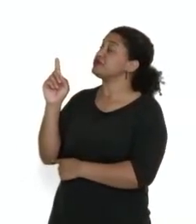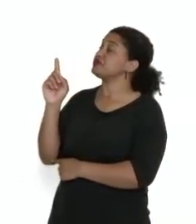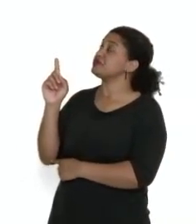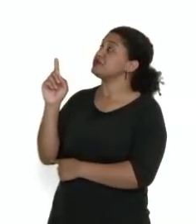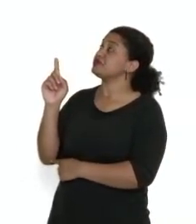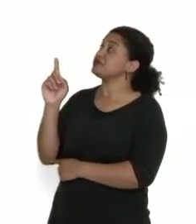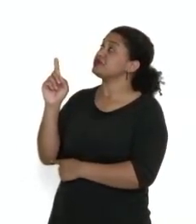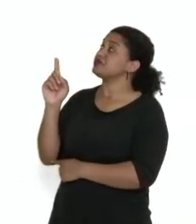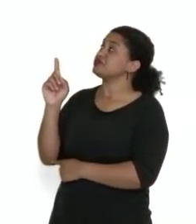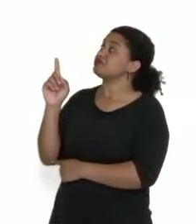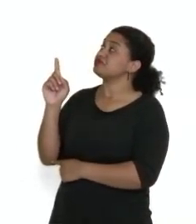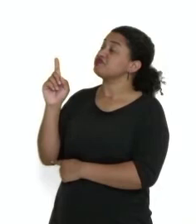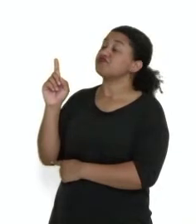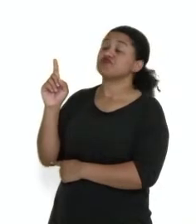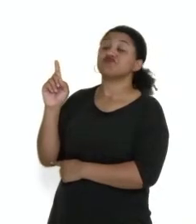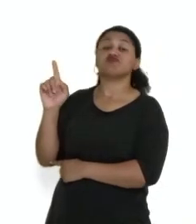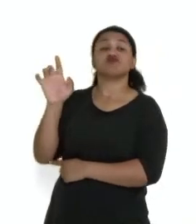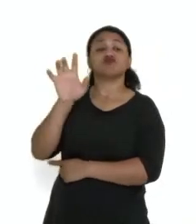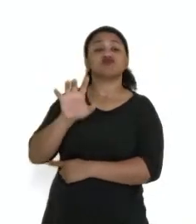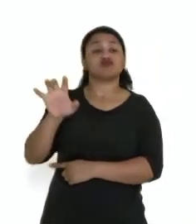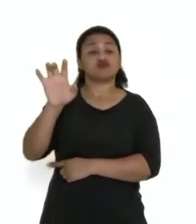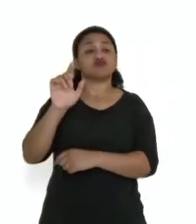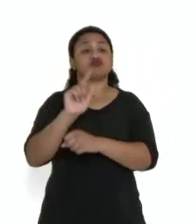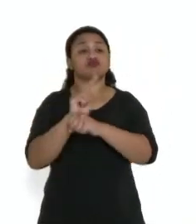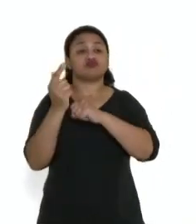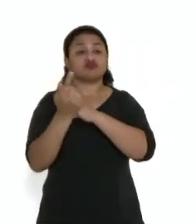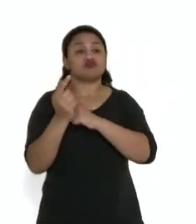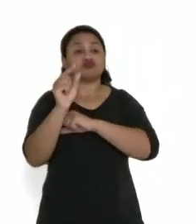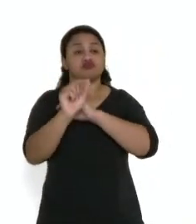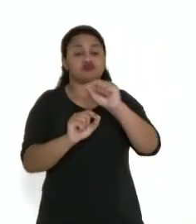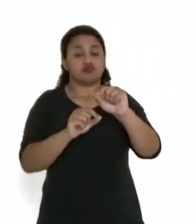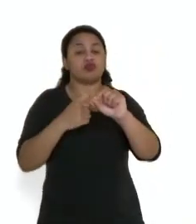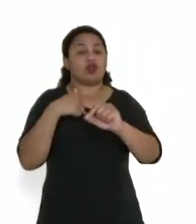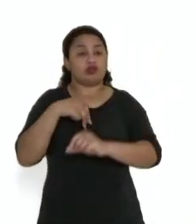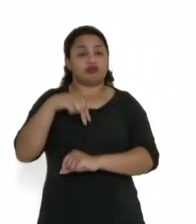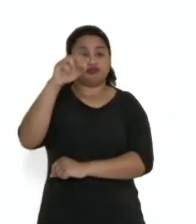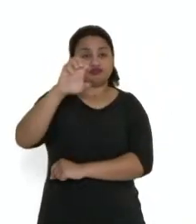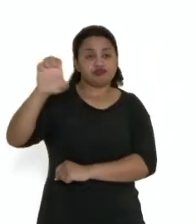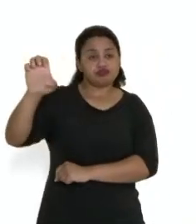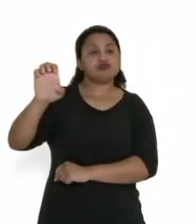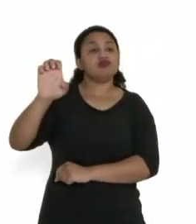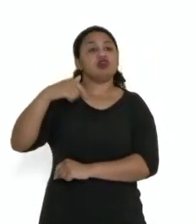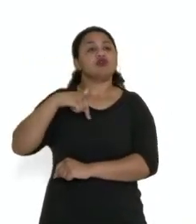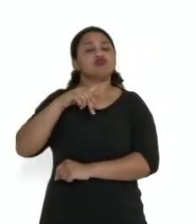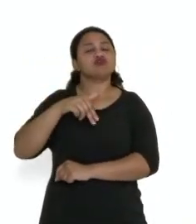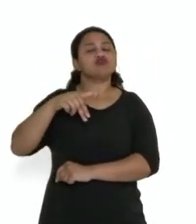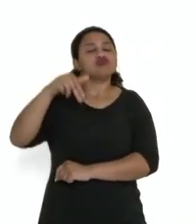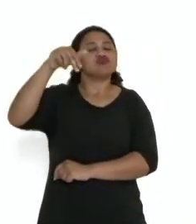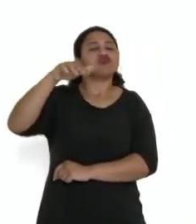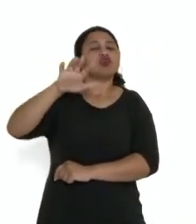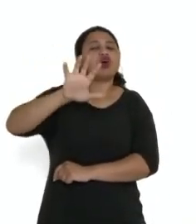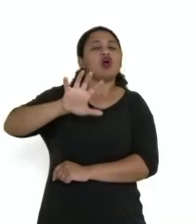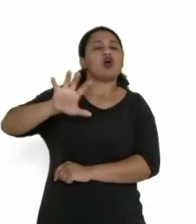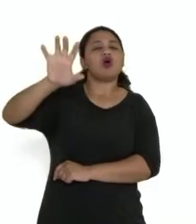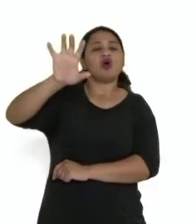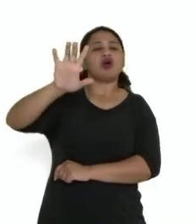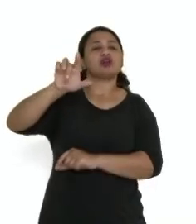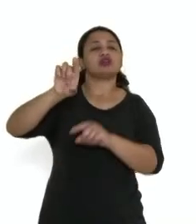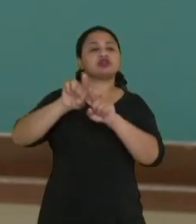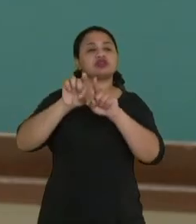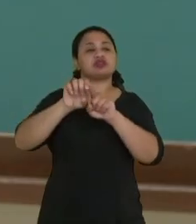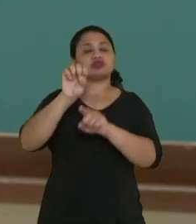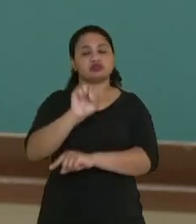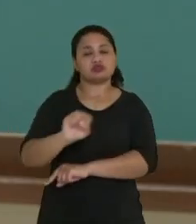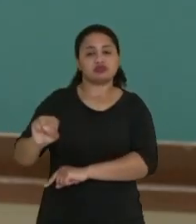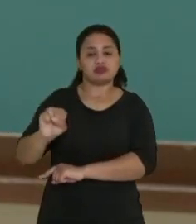das secas, né? É uma região geográfica que está no Nordeste, no extremo norte ali e no Sudeste do